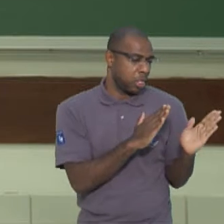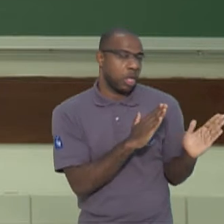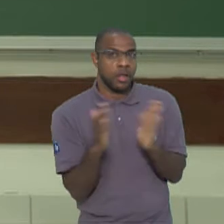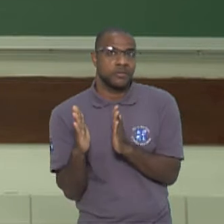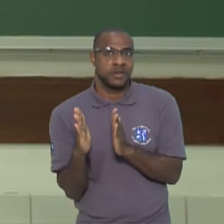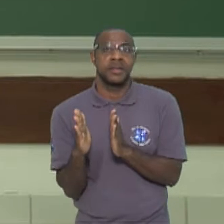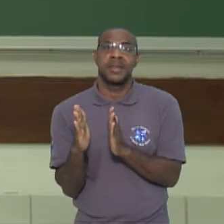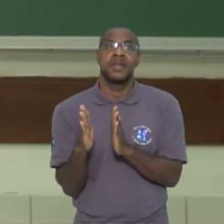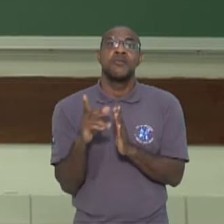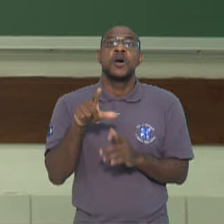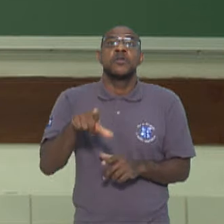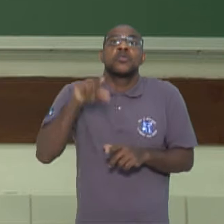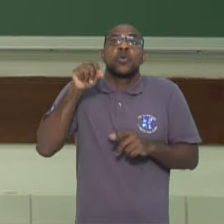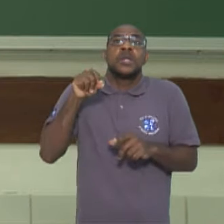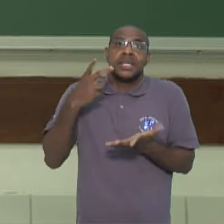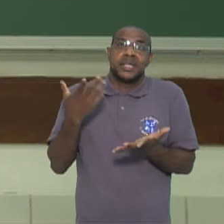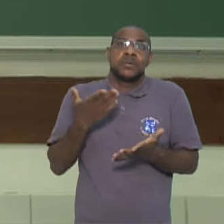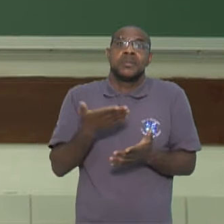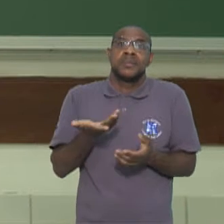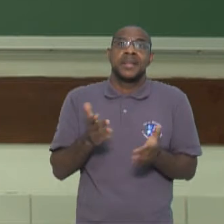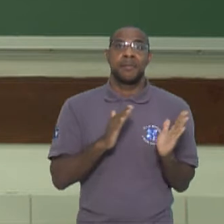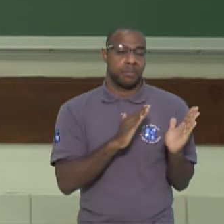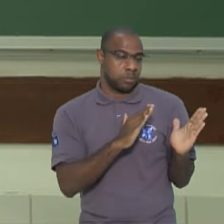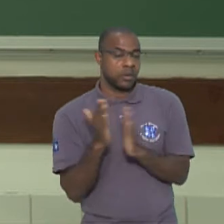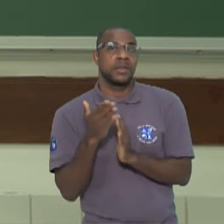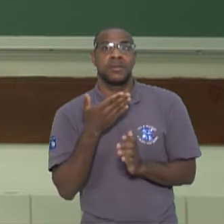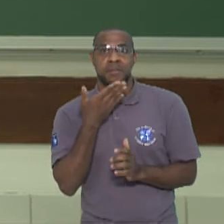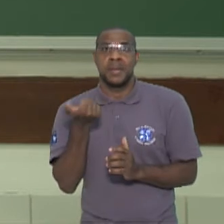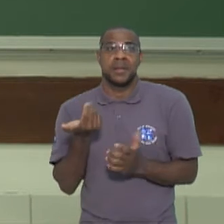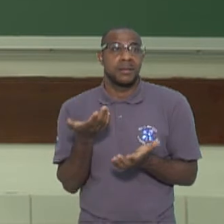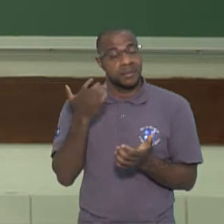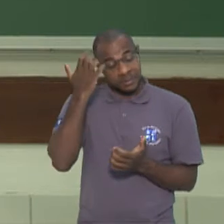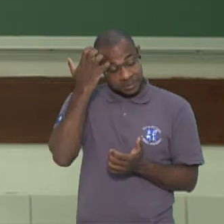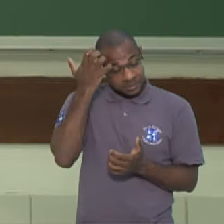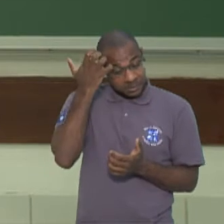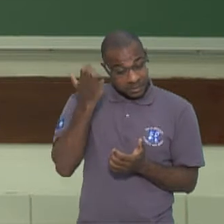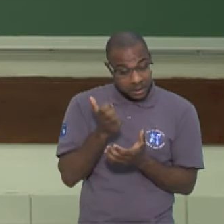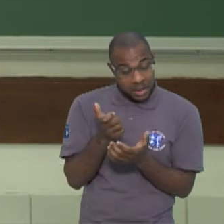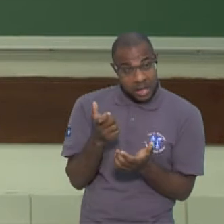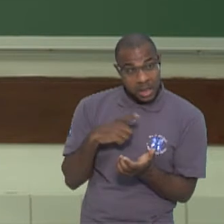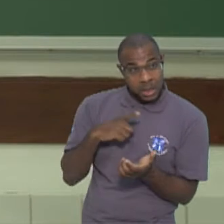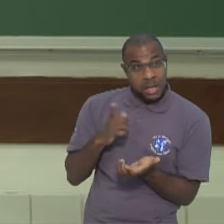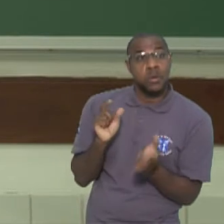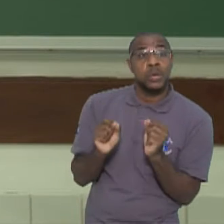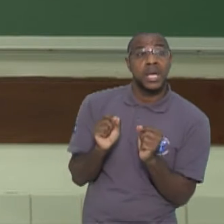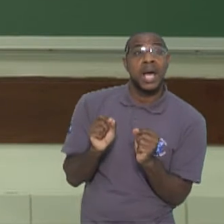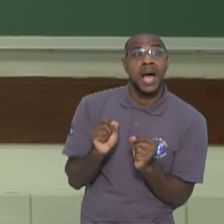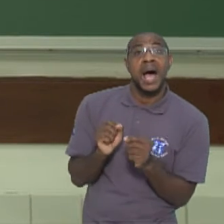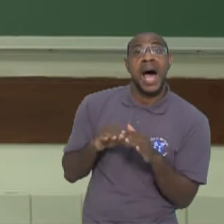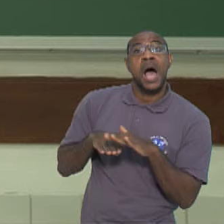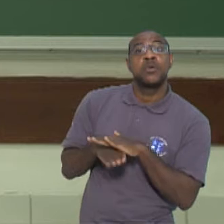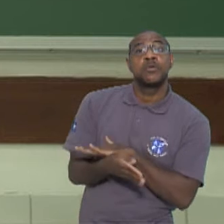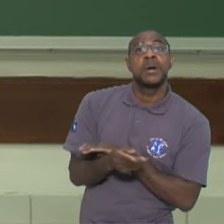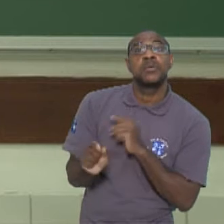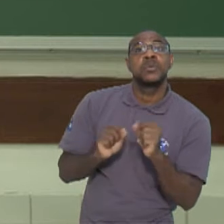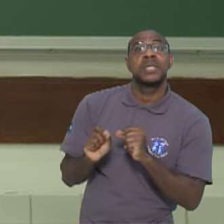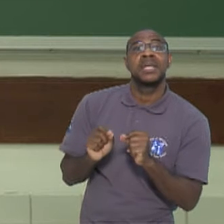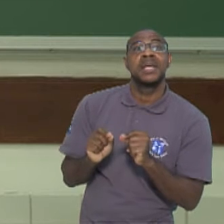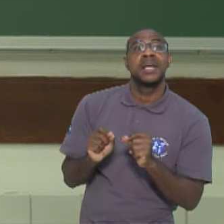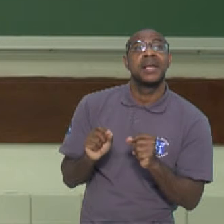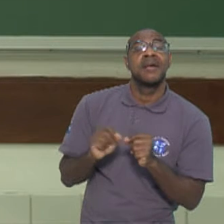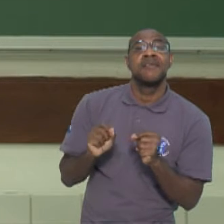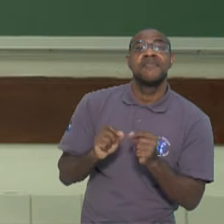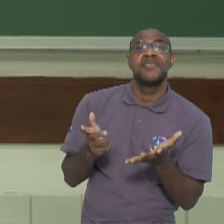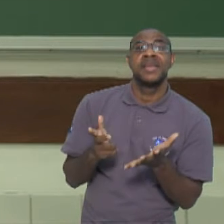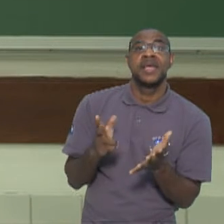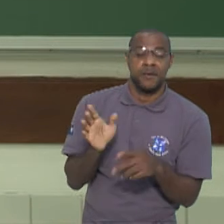tema mais jovem, assim, e porque a gente está mais acostumado ultimamente a ver produções de